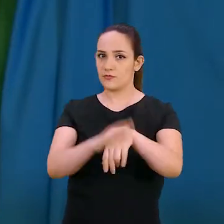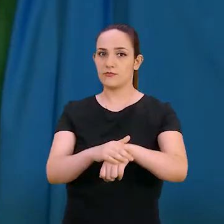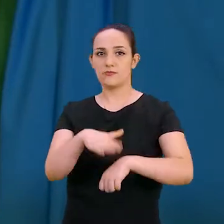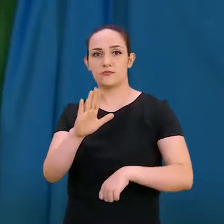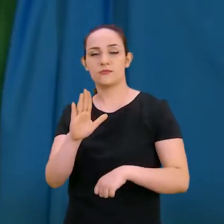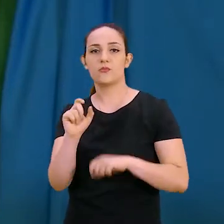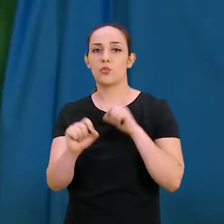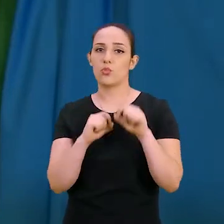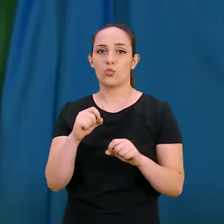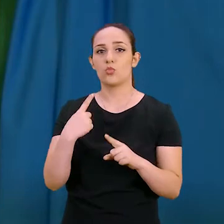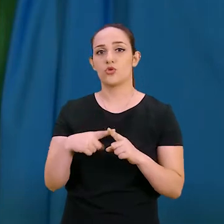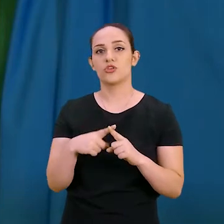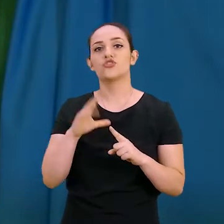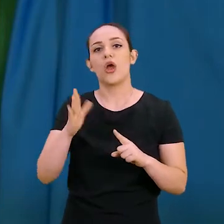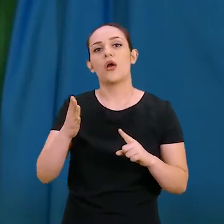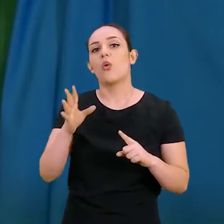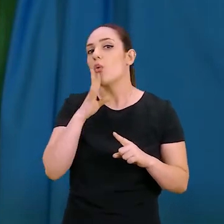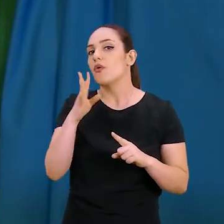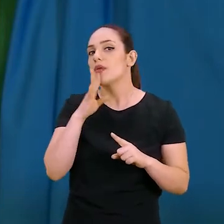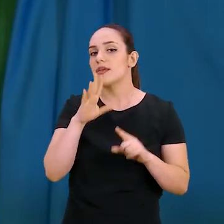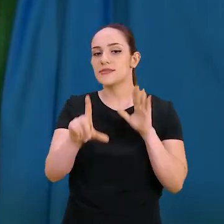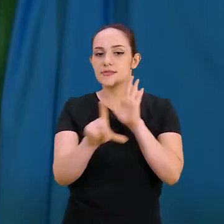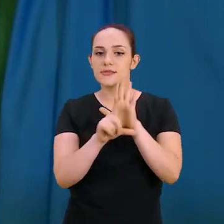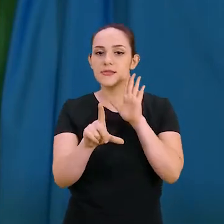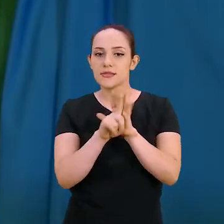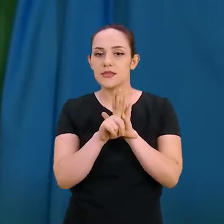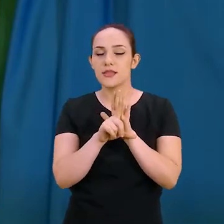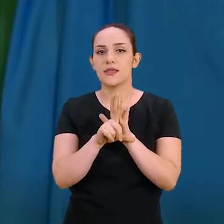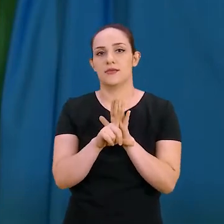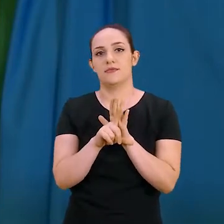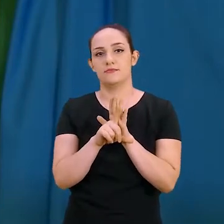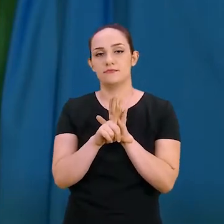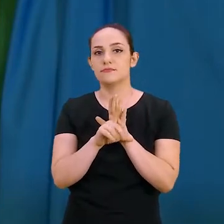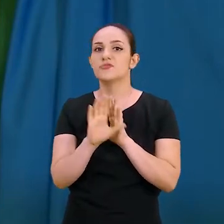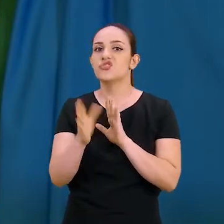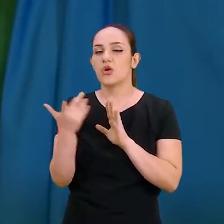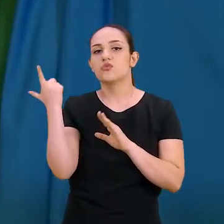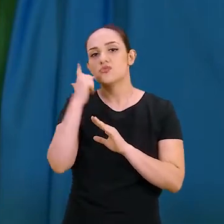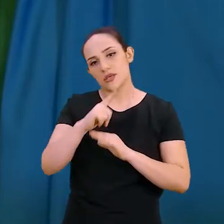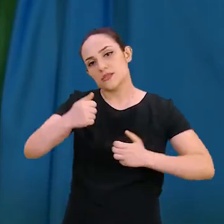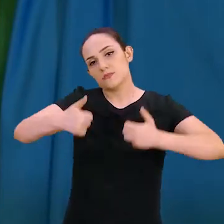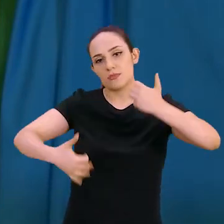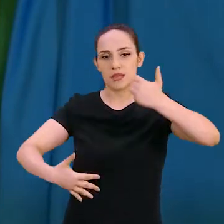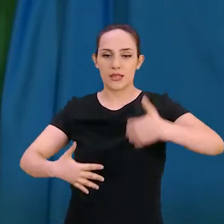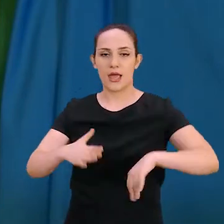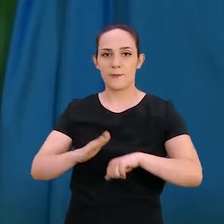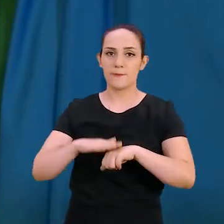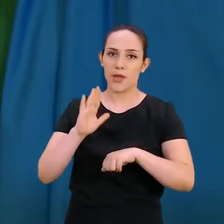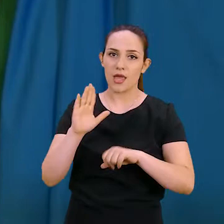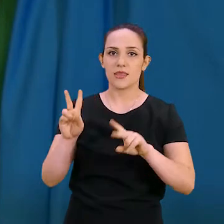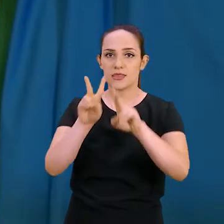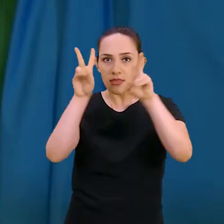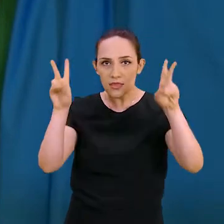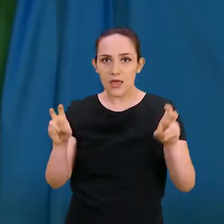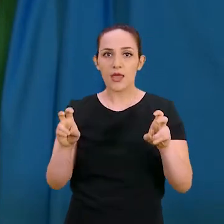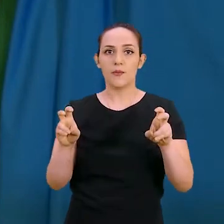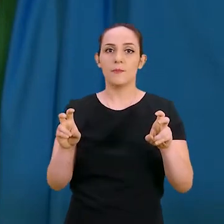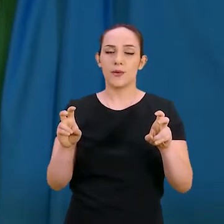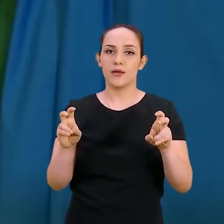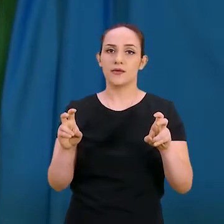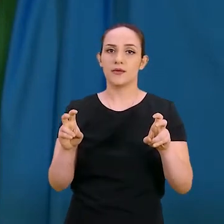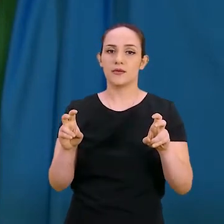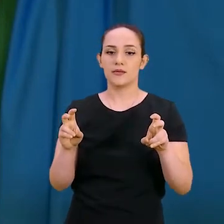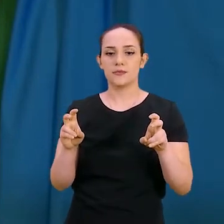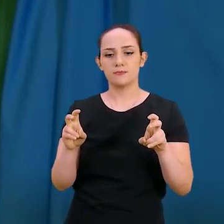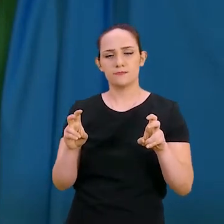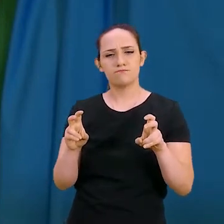culto, como eles já lidam com a parte de legislação, então a gente já consegue trazer para eles as questões